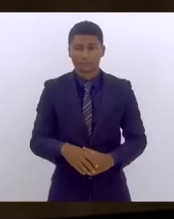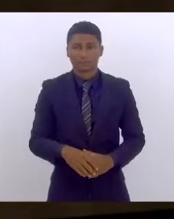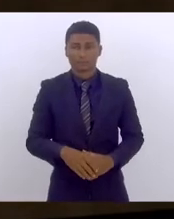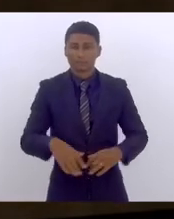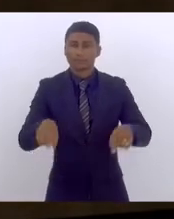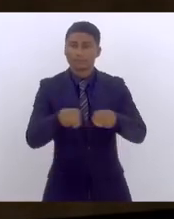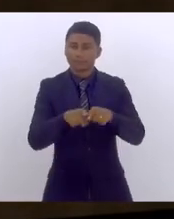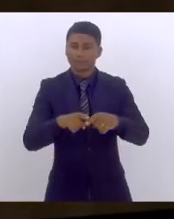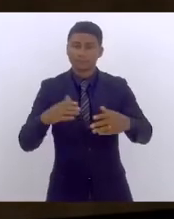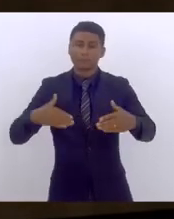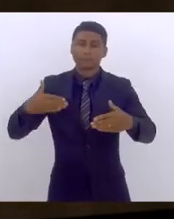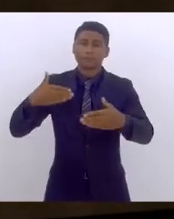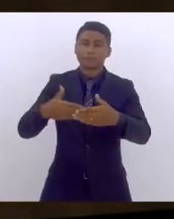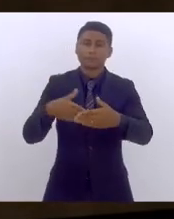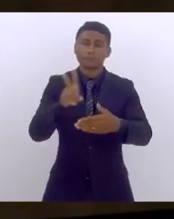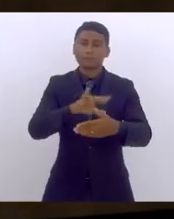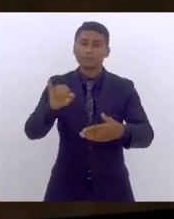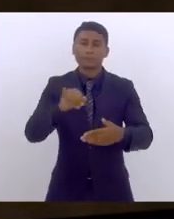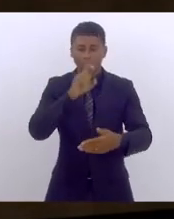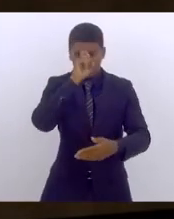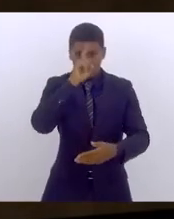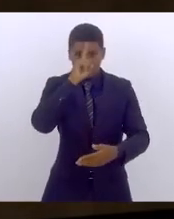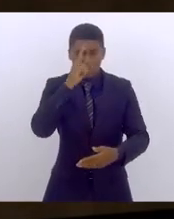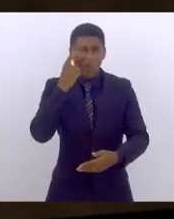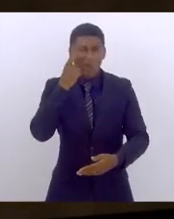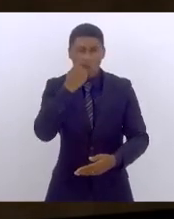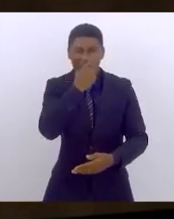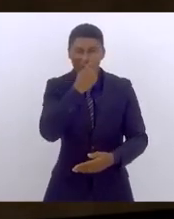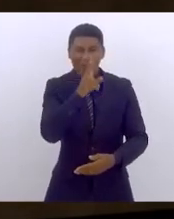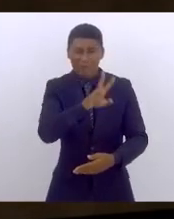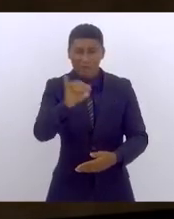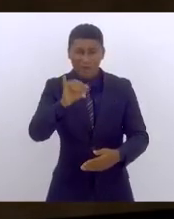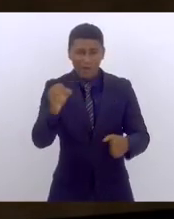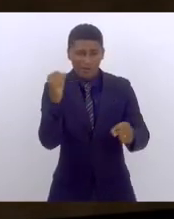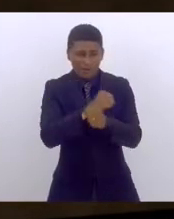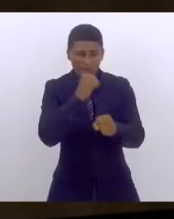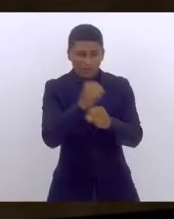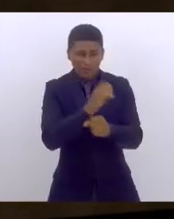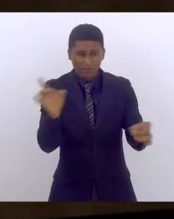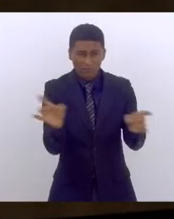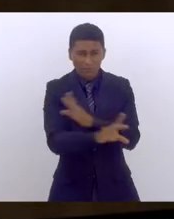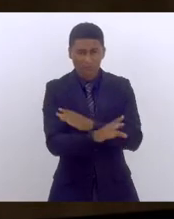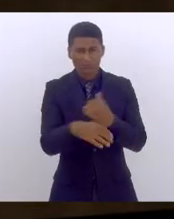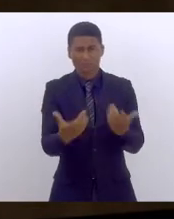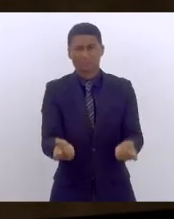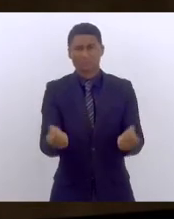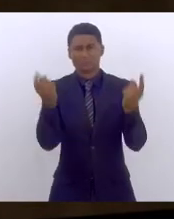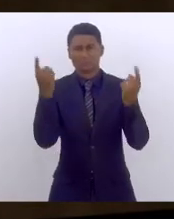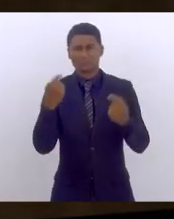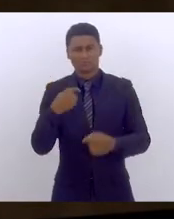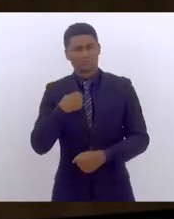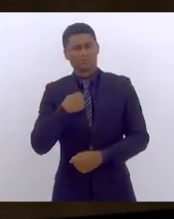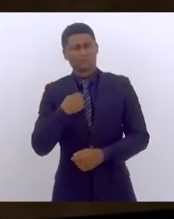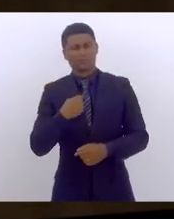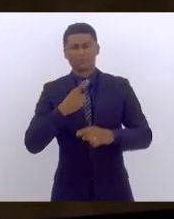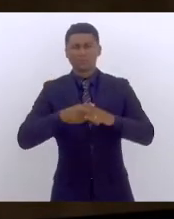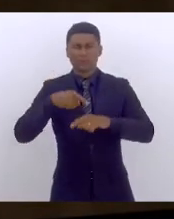concluindo também um hospital de olho. Então, eu fico, como é indicação